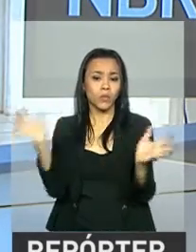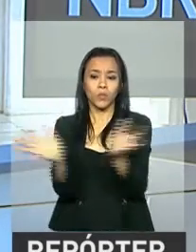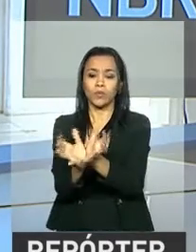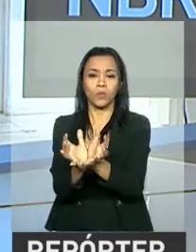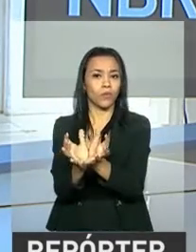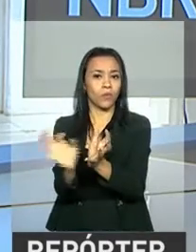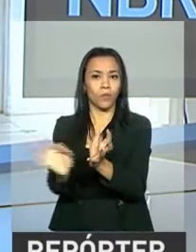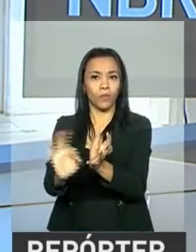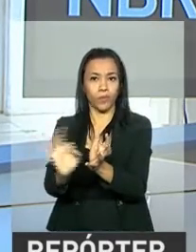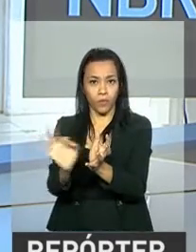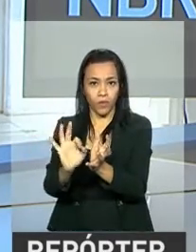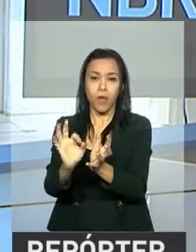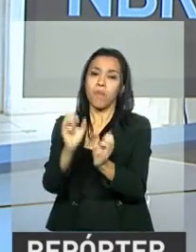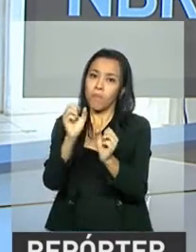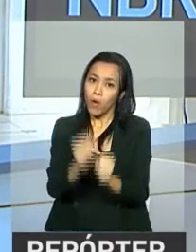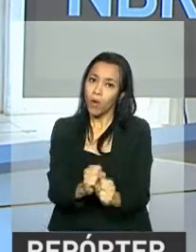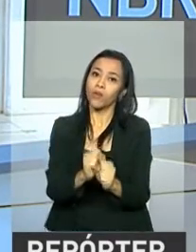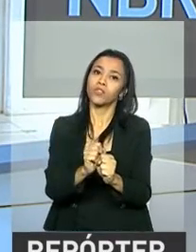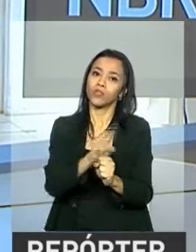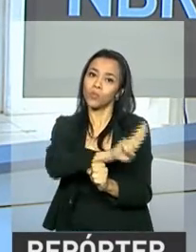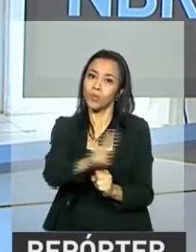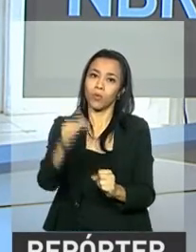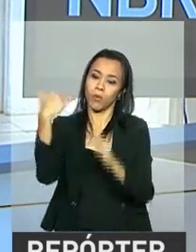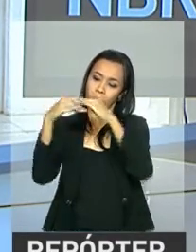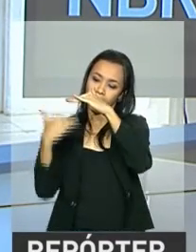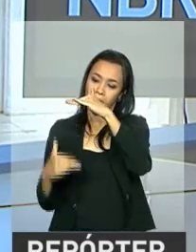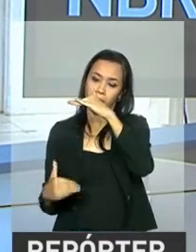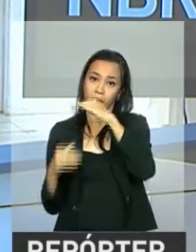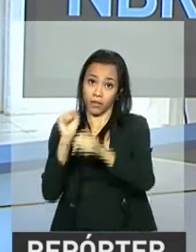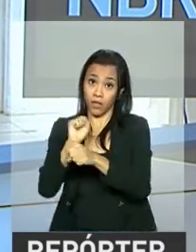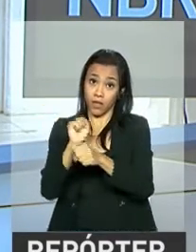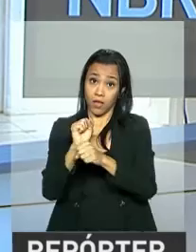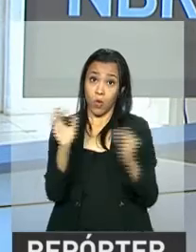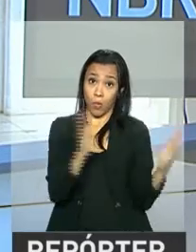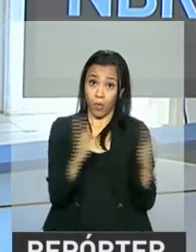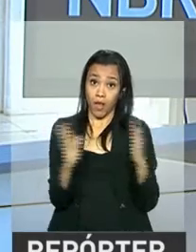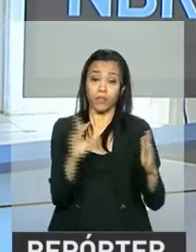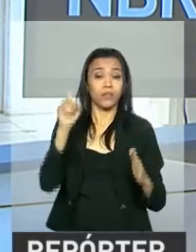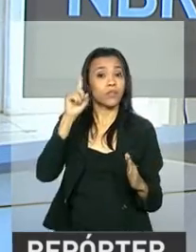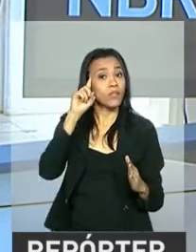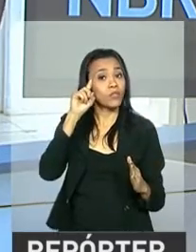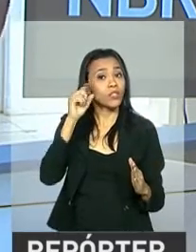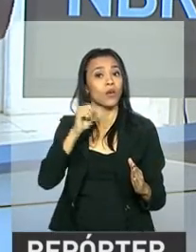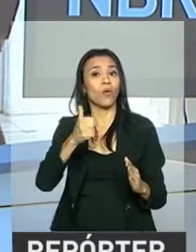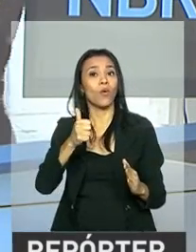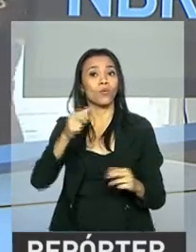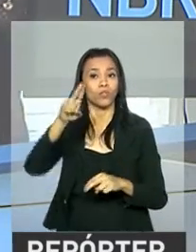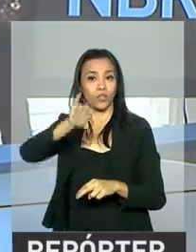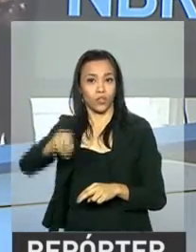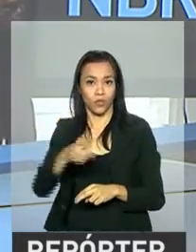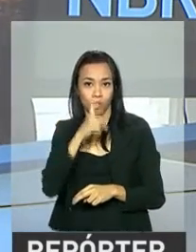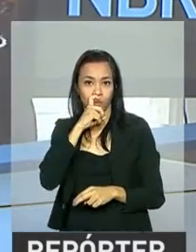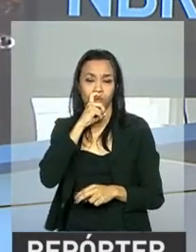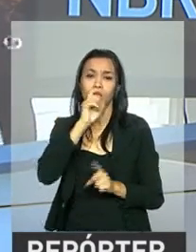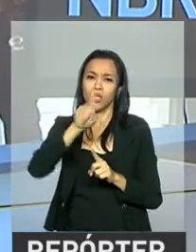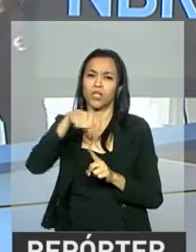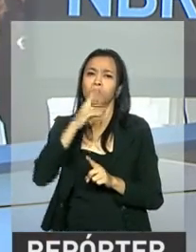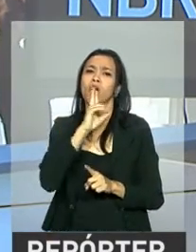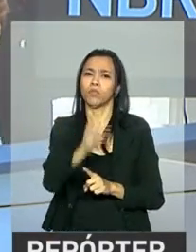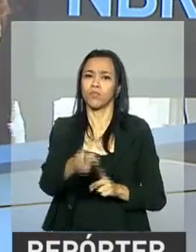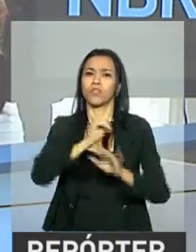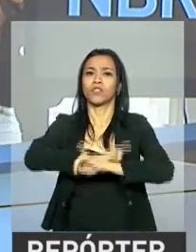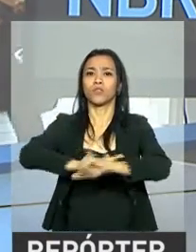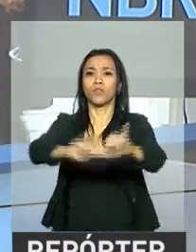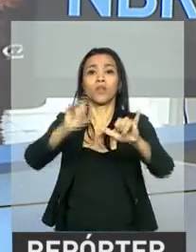também podem entrar na lista o prazo vai até o dia 11 de julho eo resultado será divulgado no dia